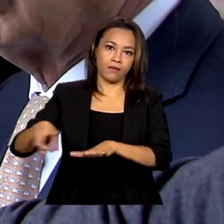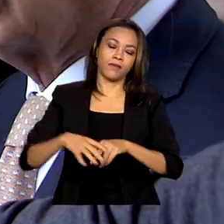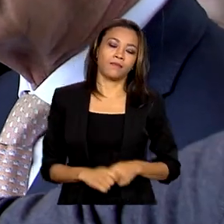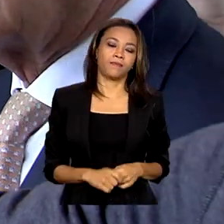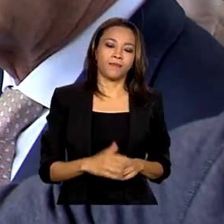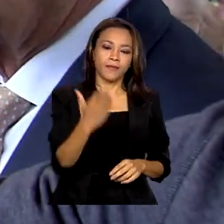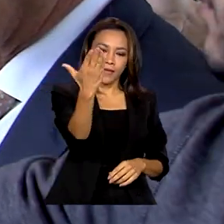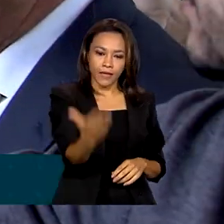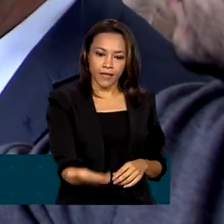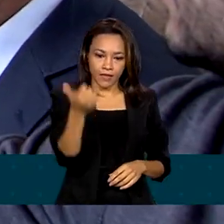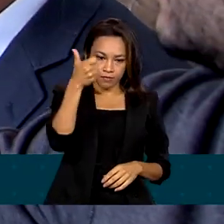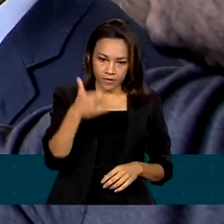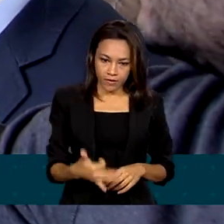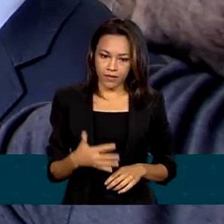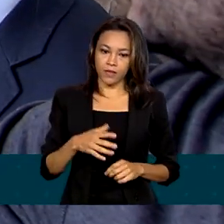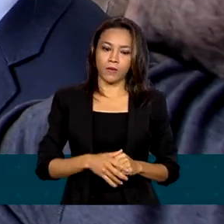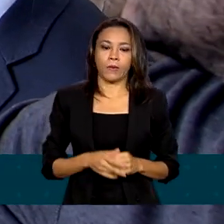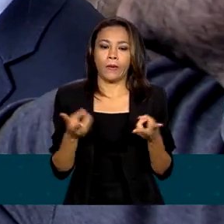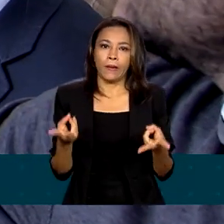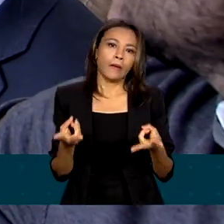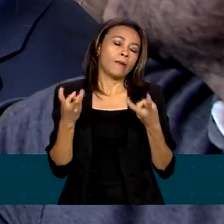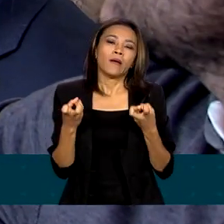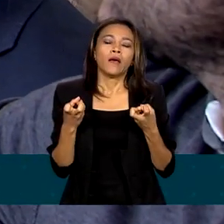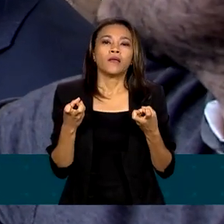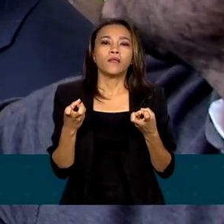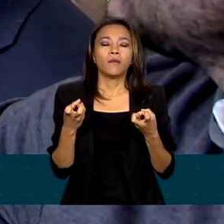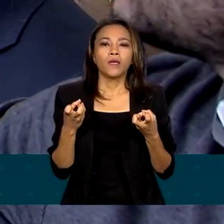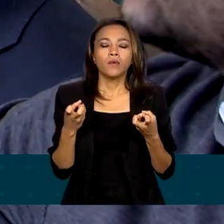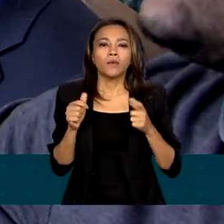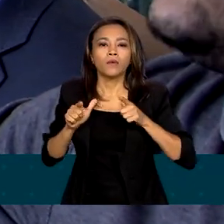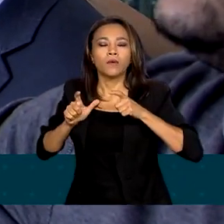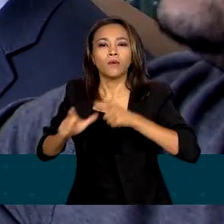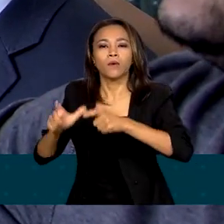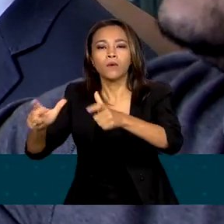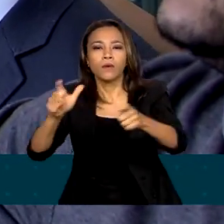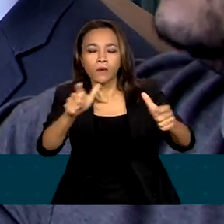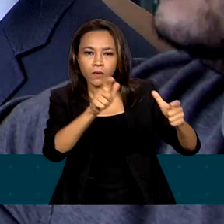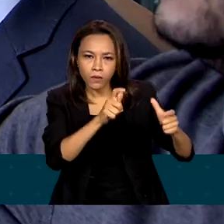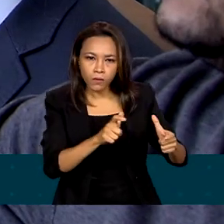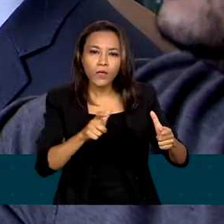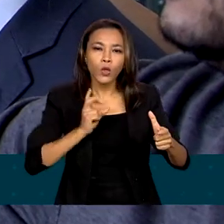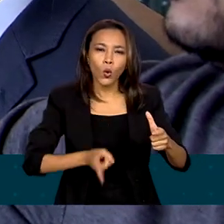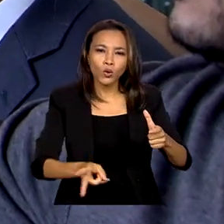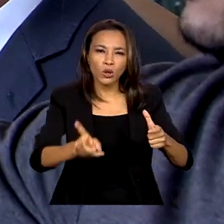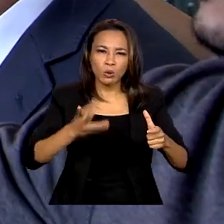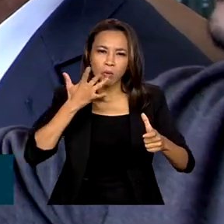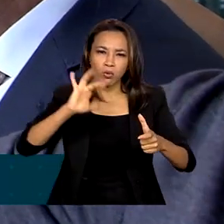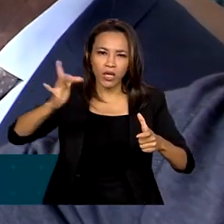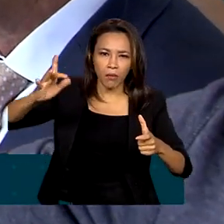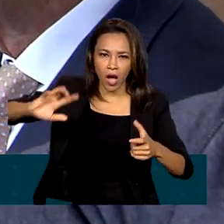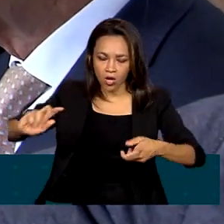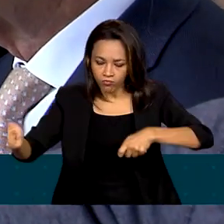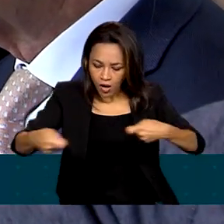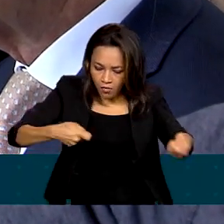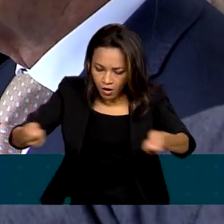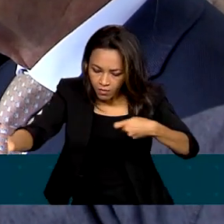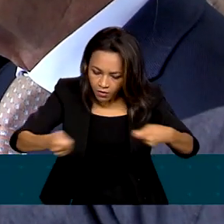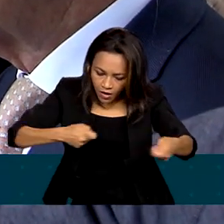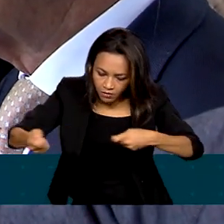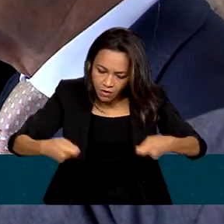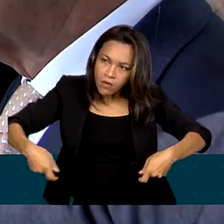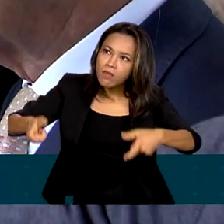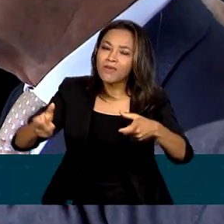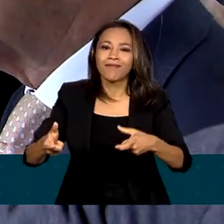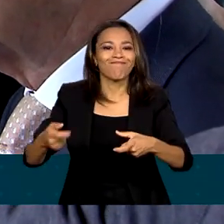Identificamos as áreas em que ainda há, nesse momento, operações de garimpo. Também identificamos